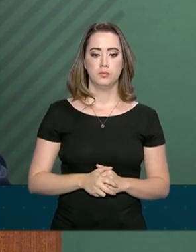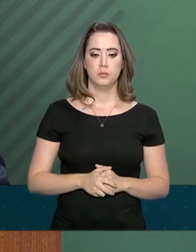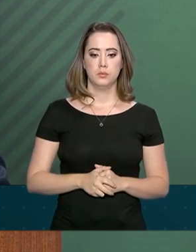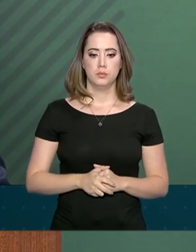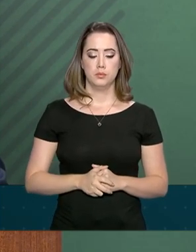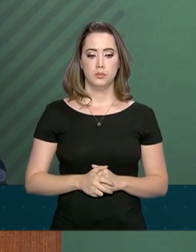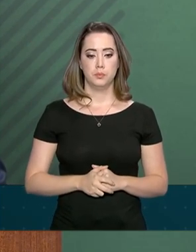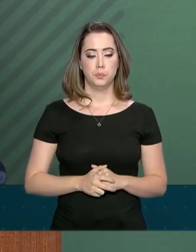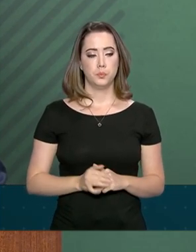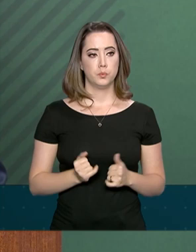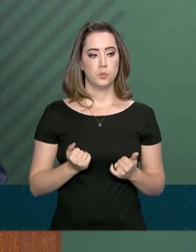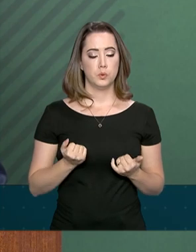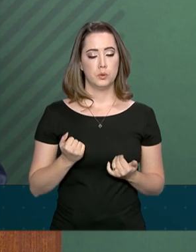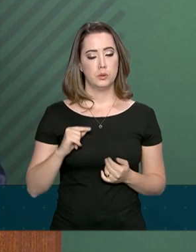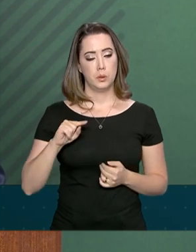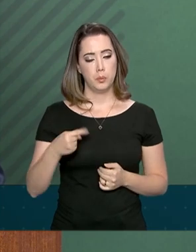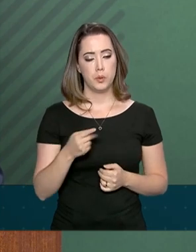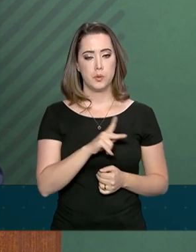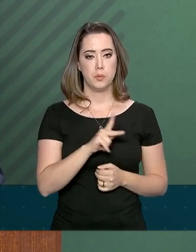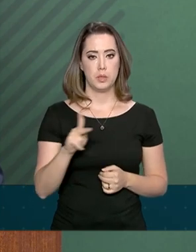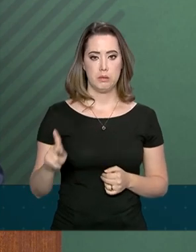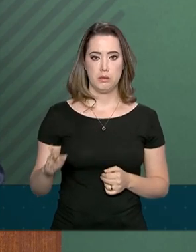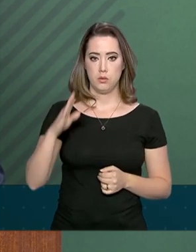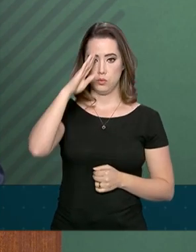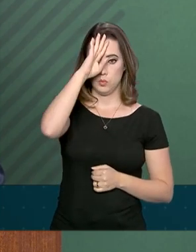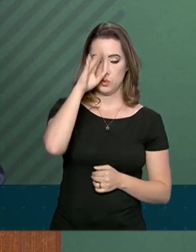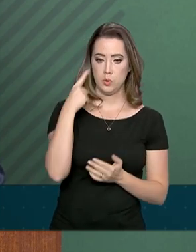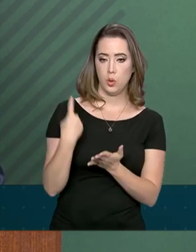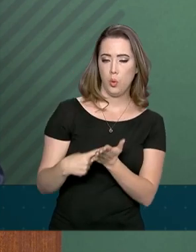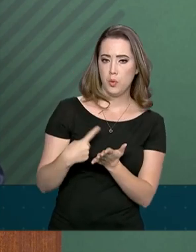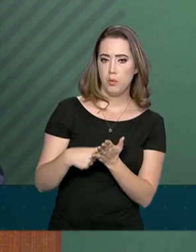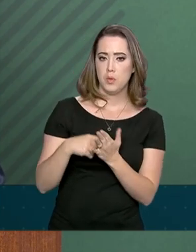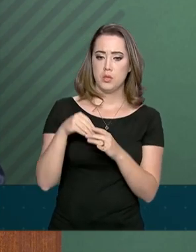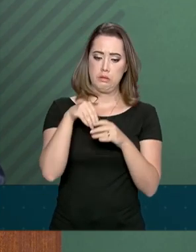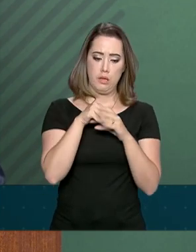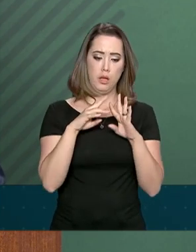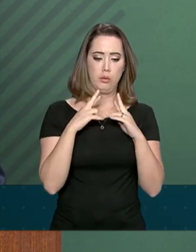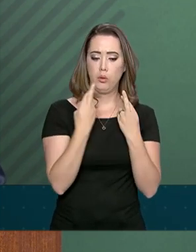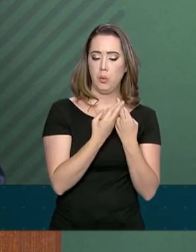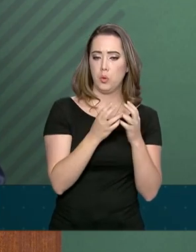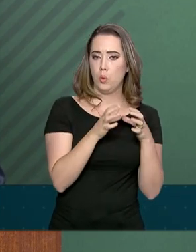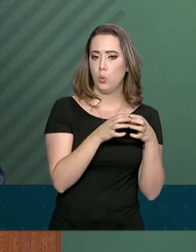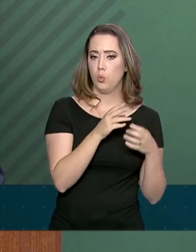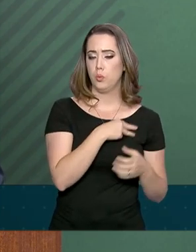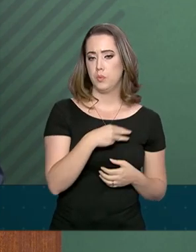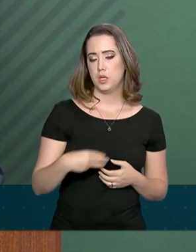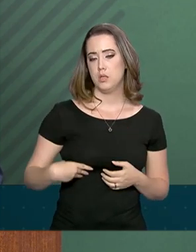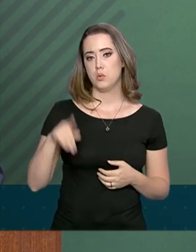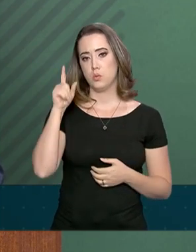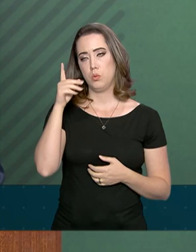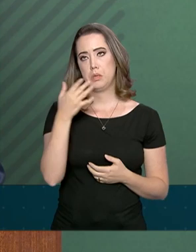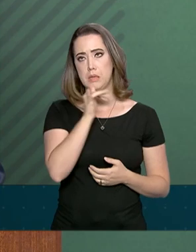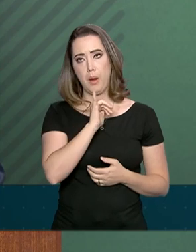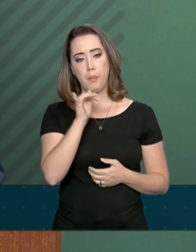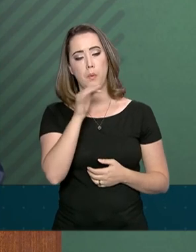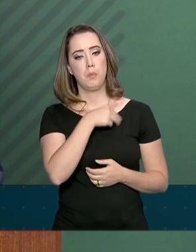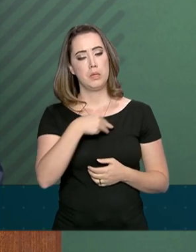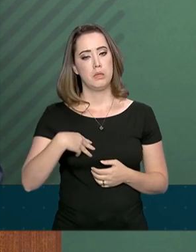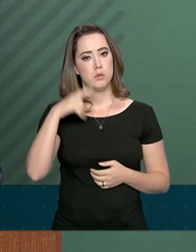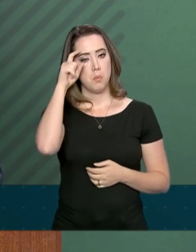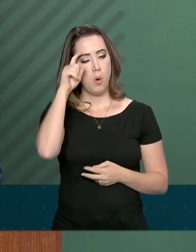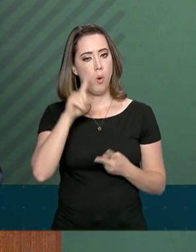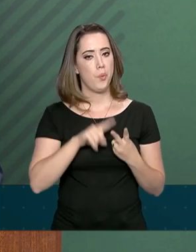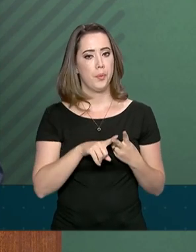pois o presidente teve e despachos internos com alguns ministros ministro sergio moro o